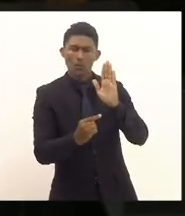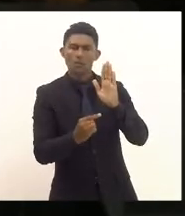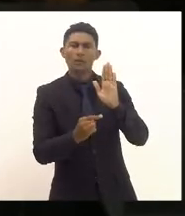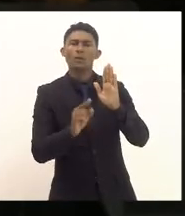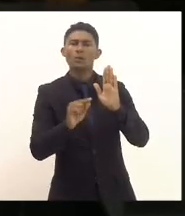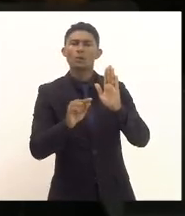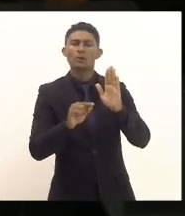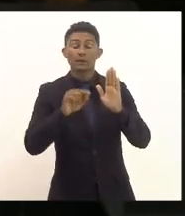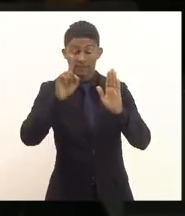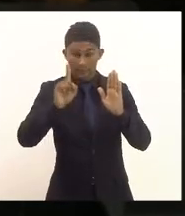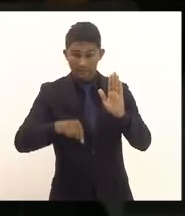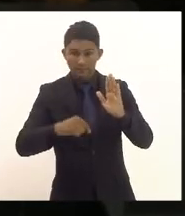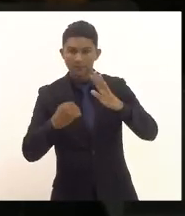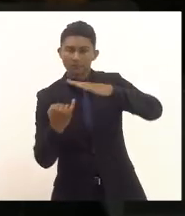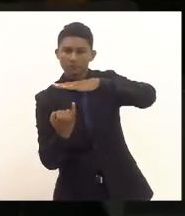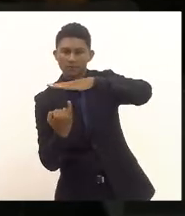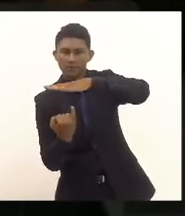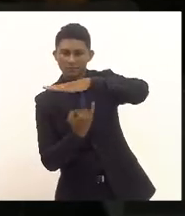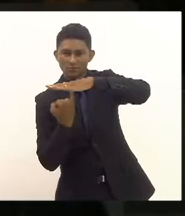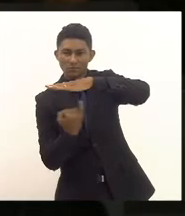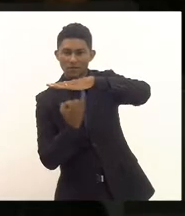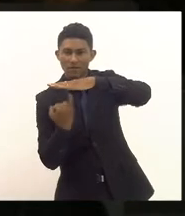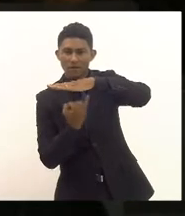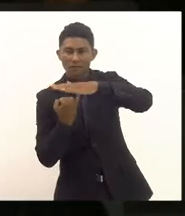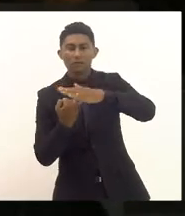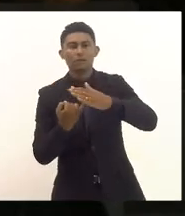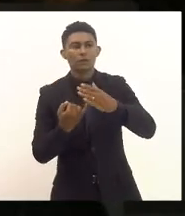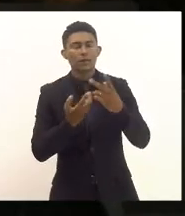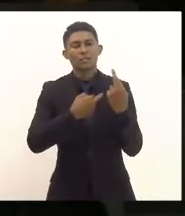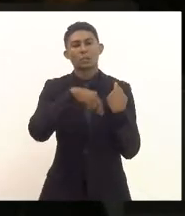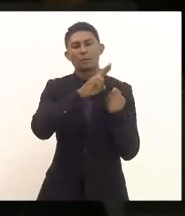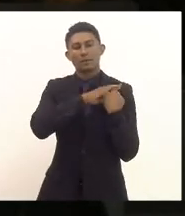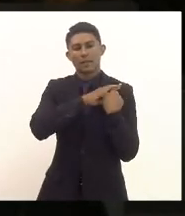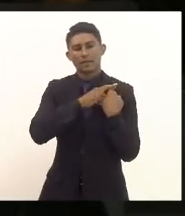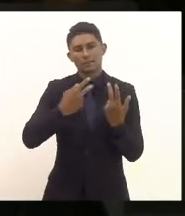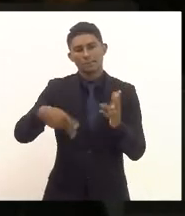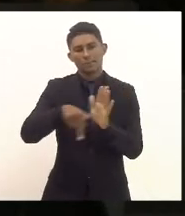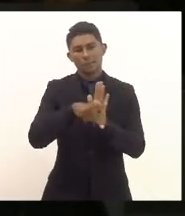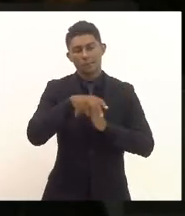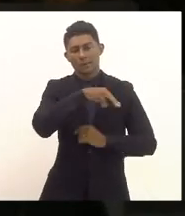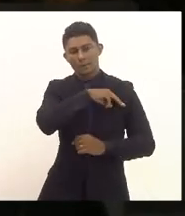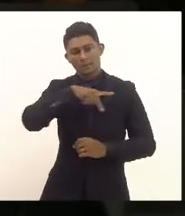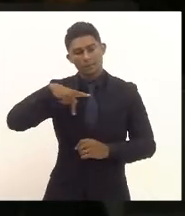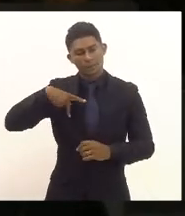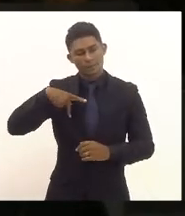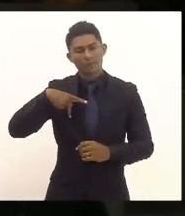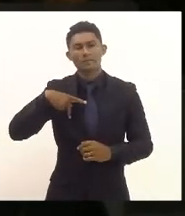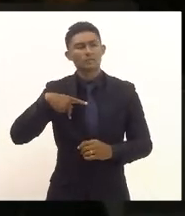institucionais do Ministério Público E